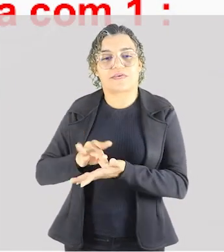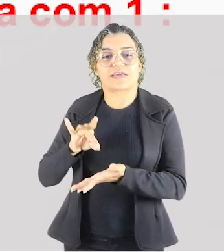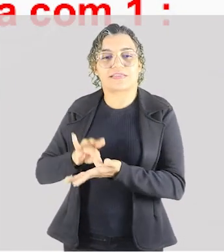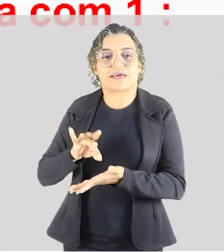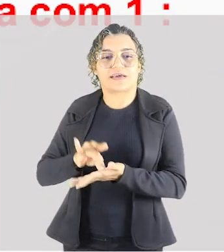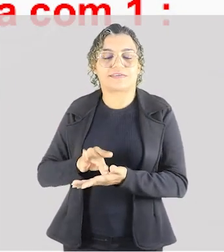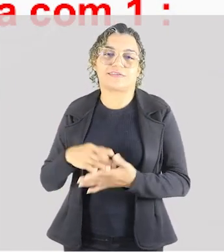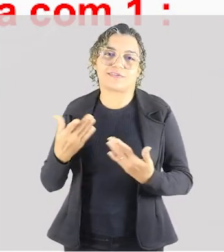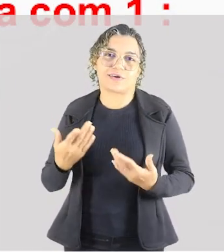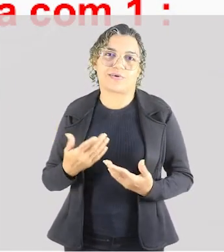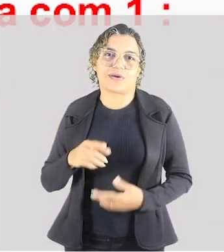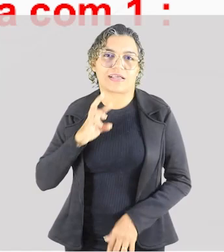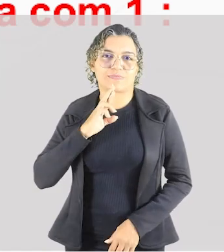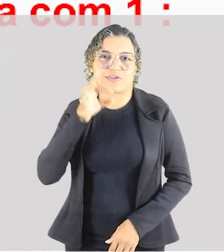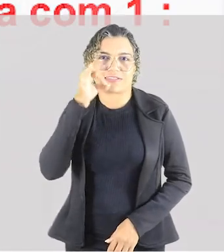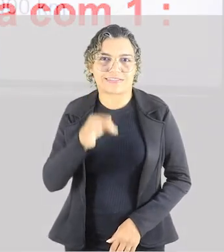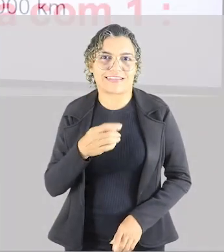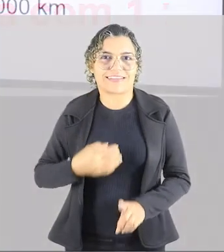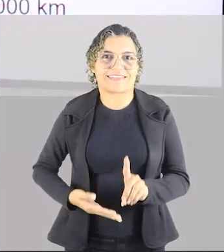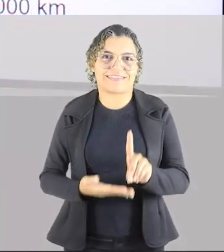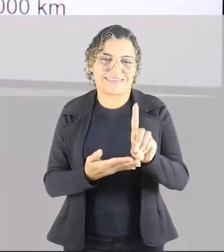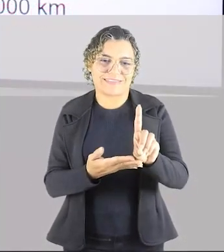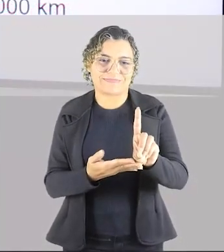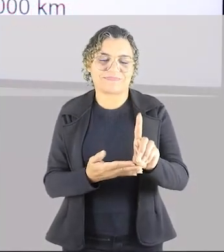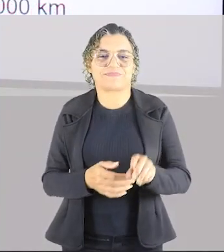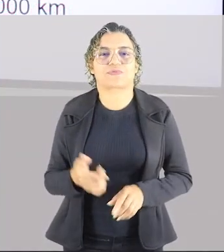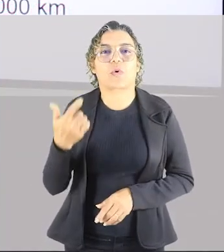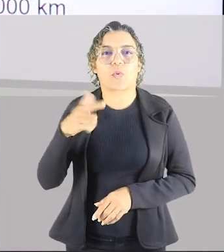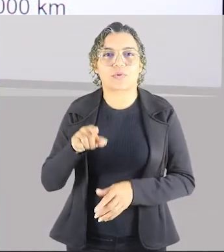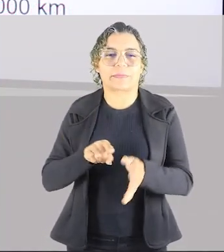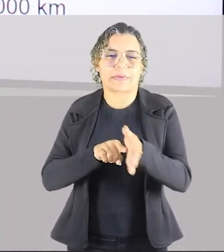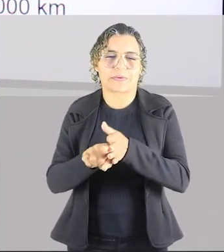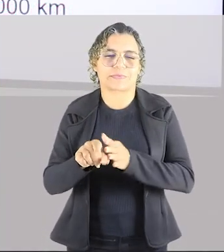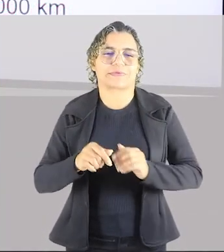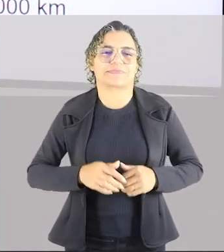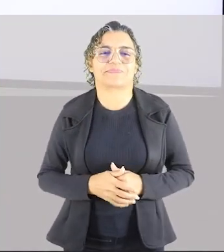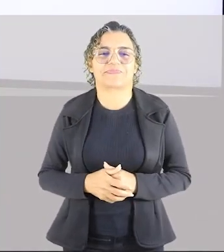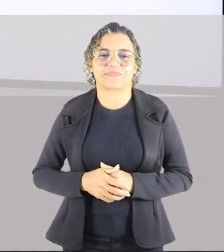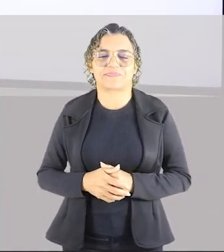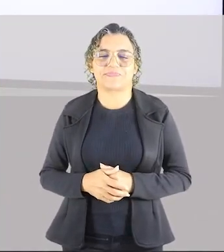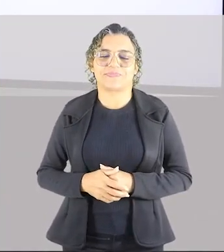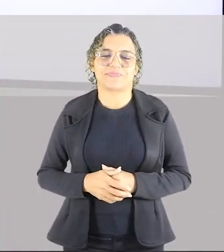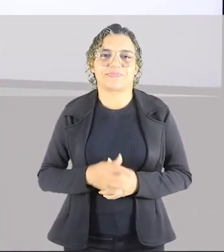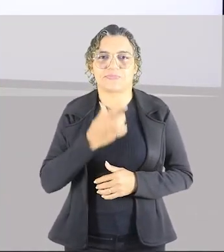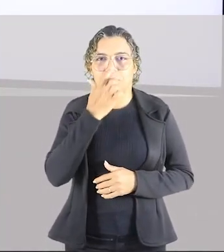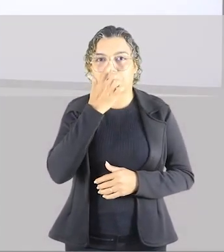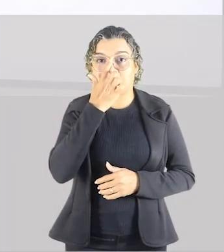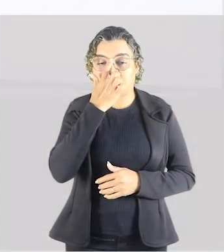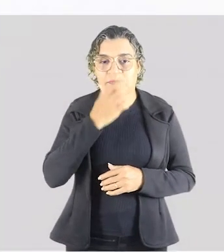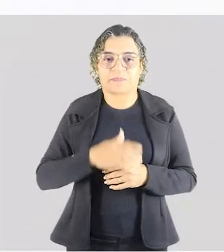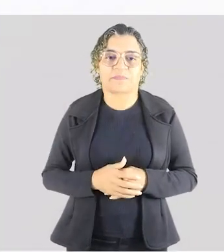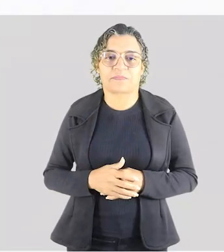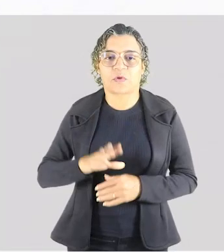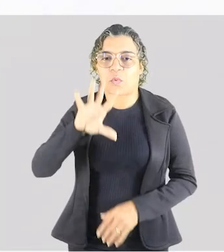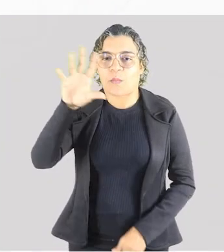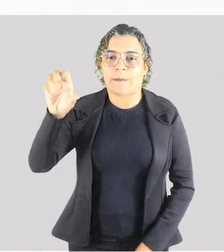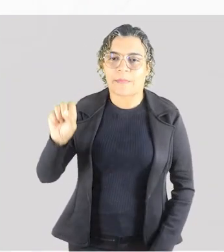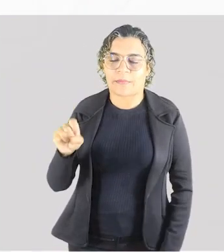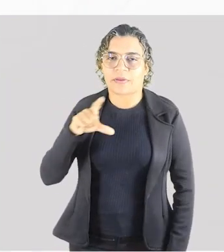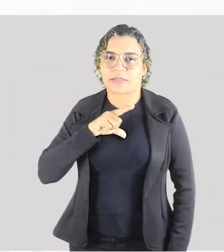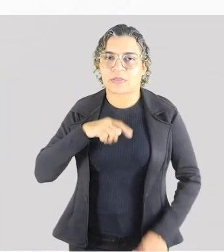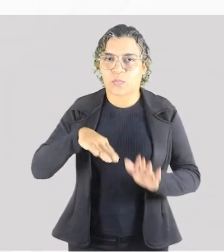real, gabarito, letra D. Vamos responder mais um? Dá tempo? Dá, vamos lá. Um mapa que possui